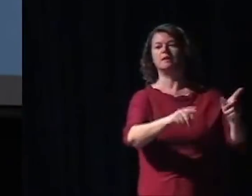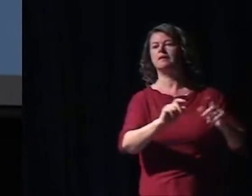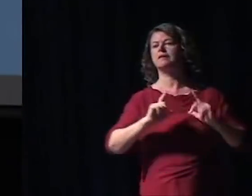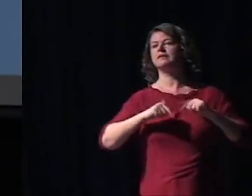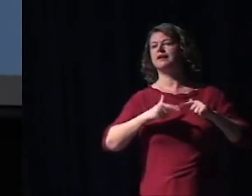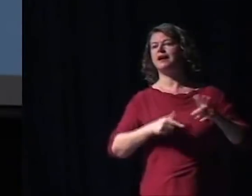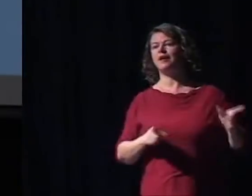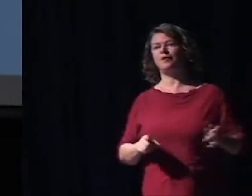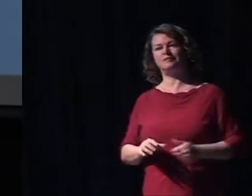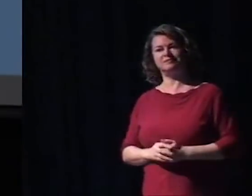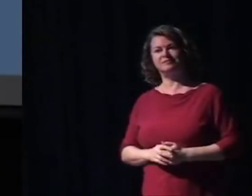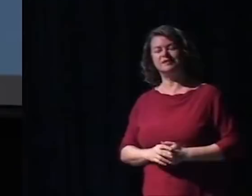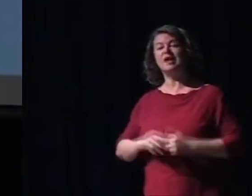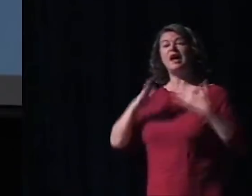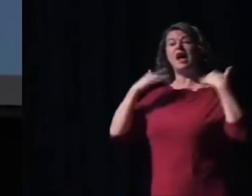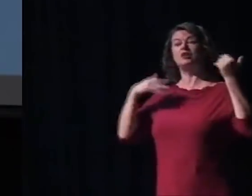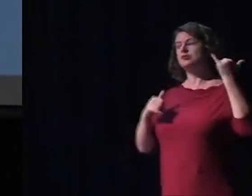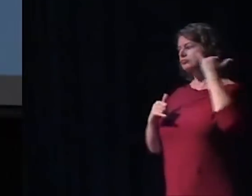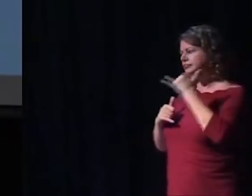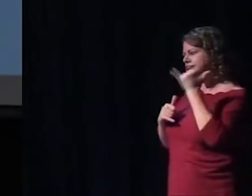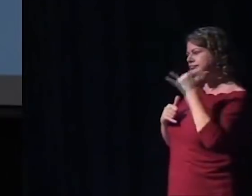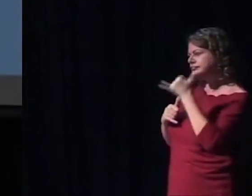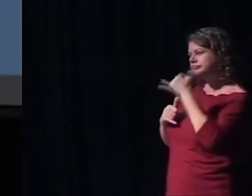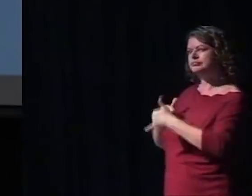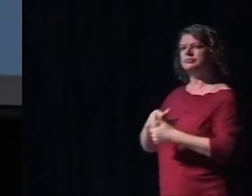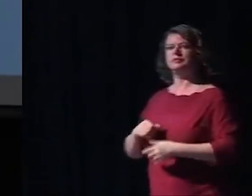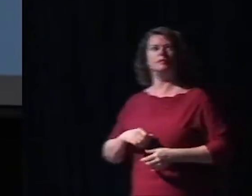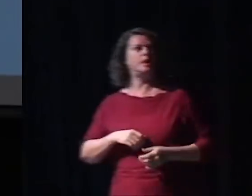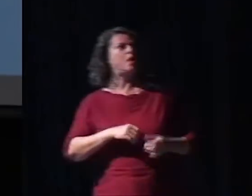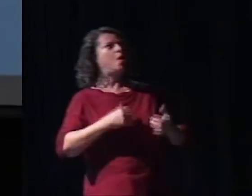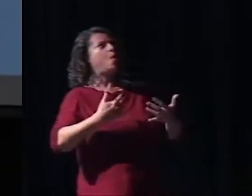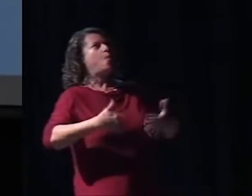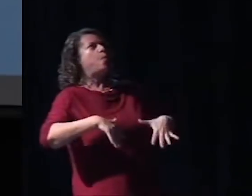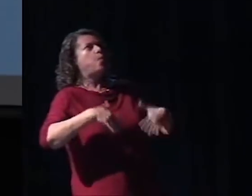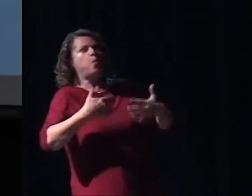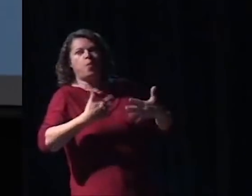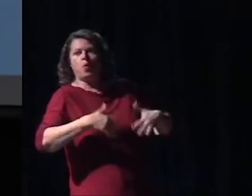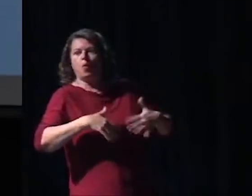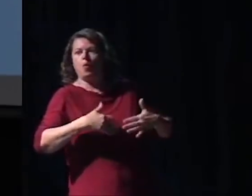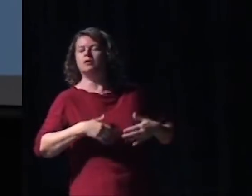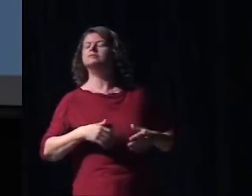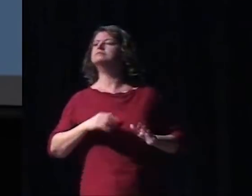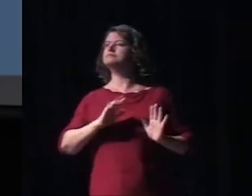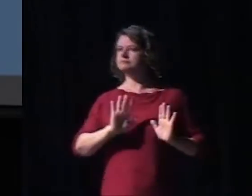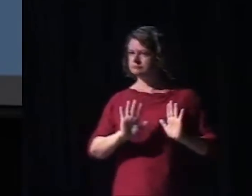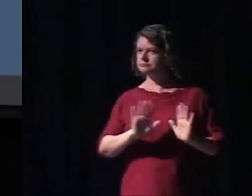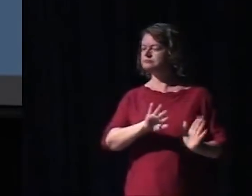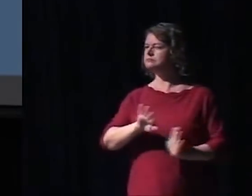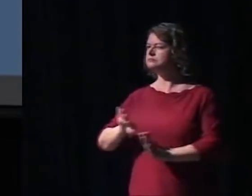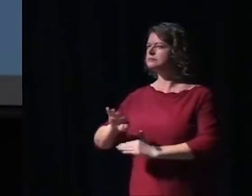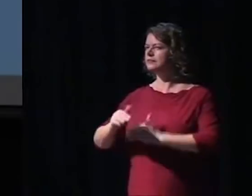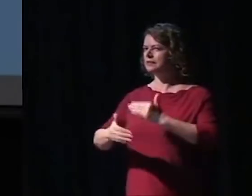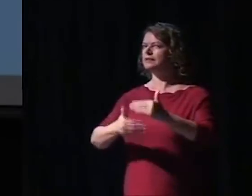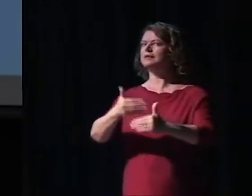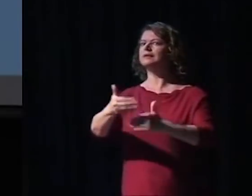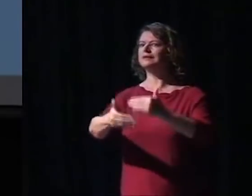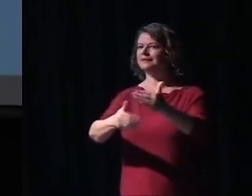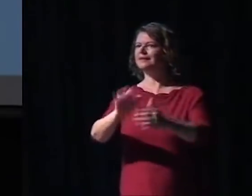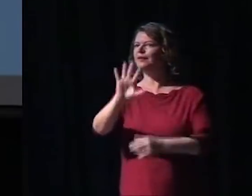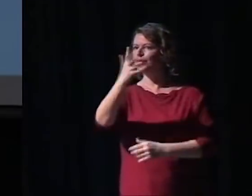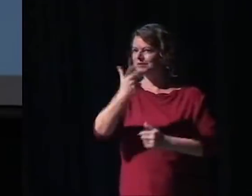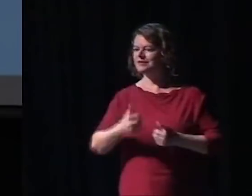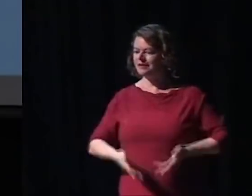ele é vocacionado, ele tem um chamado de Deus, e ele vai conseguir abortar o chamado